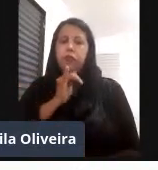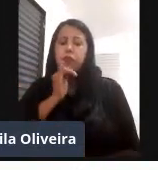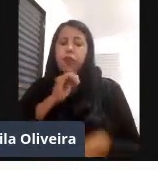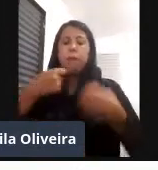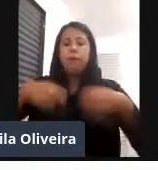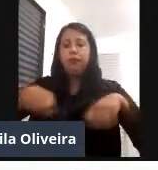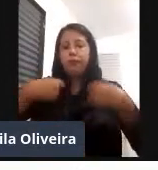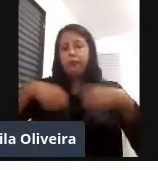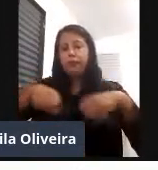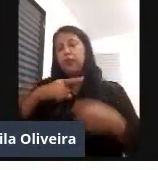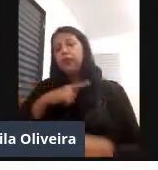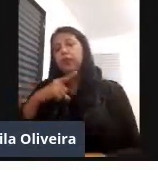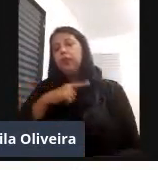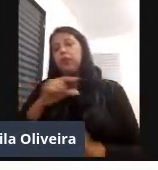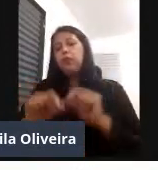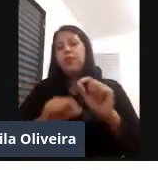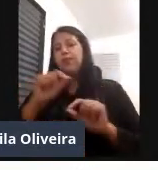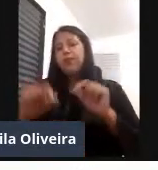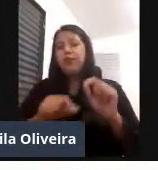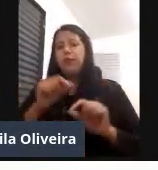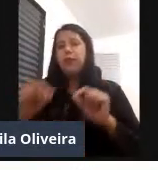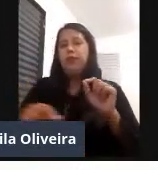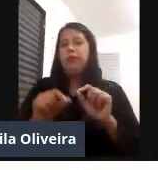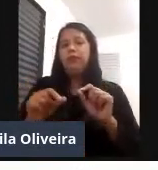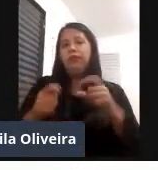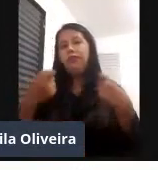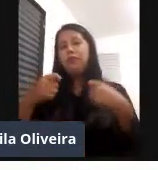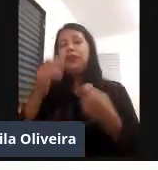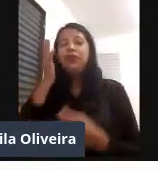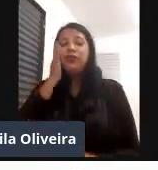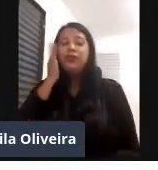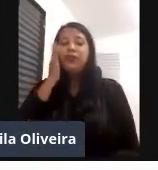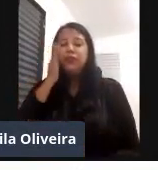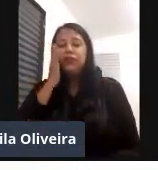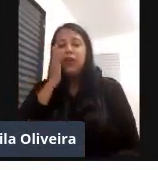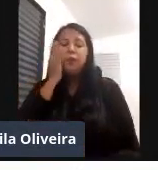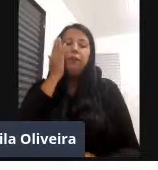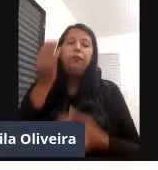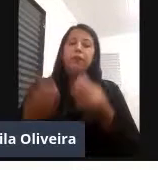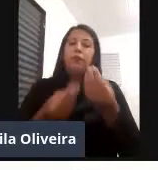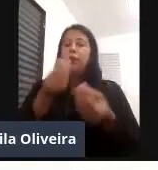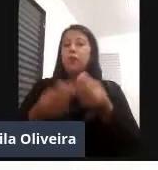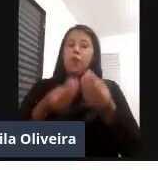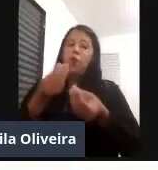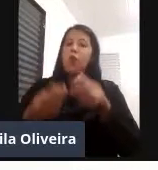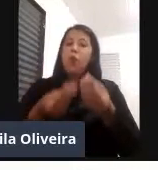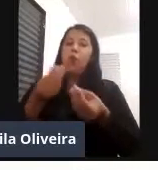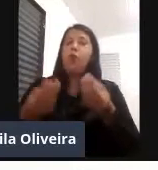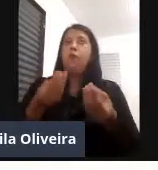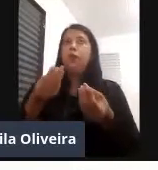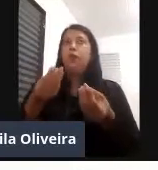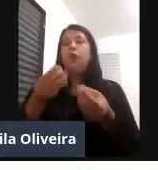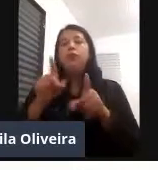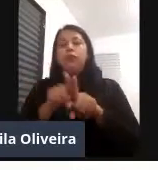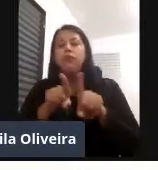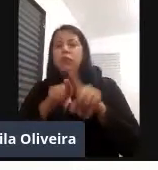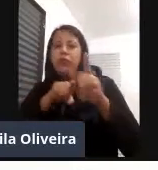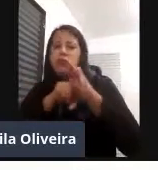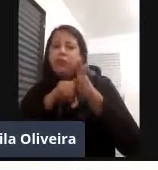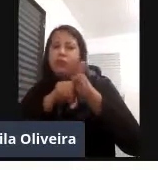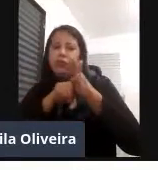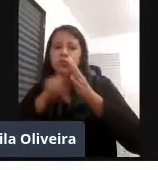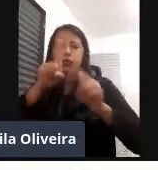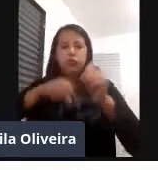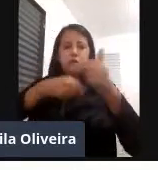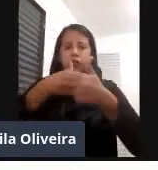dizer assim, se validem, né? Tomem posse de materiais, de autores,